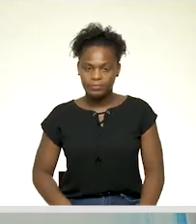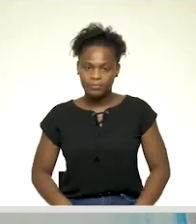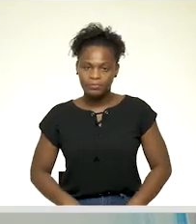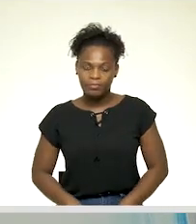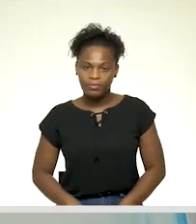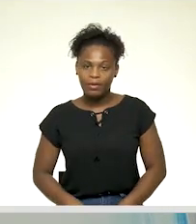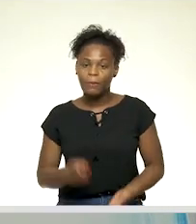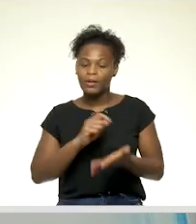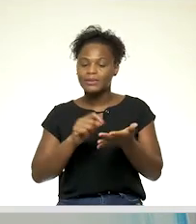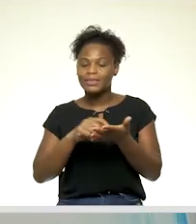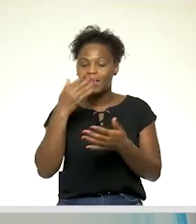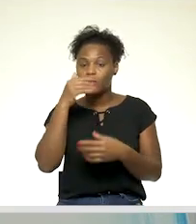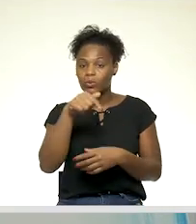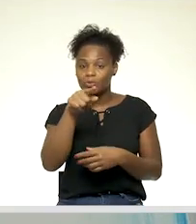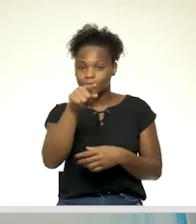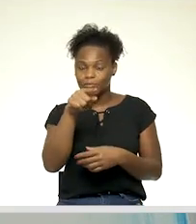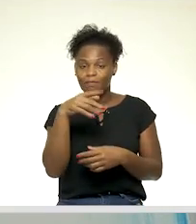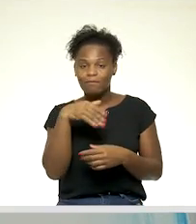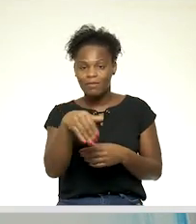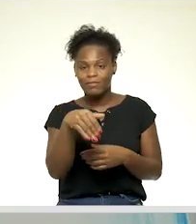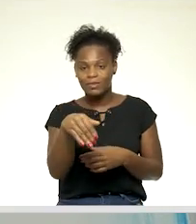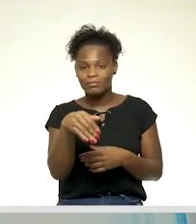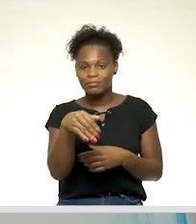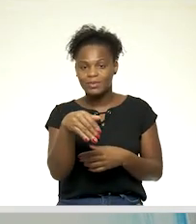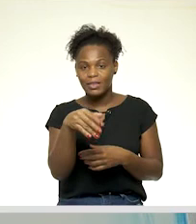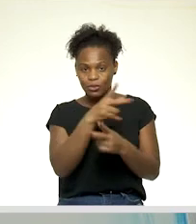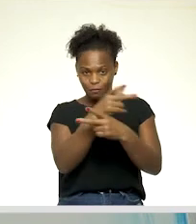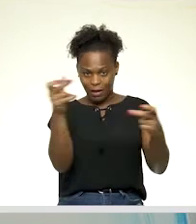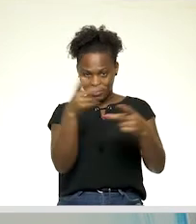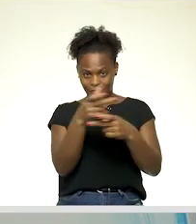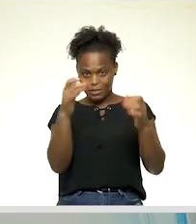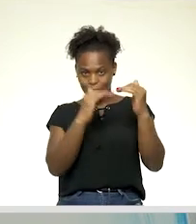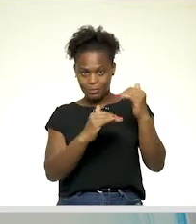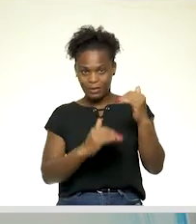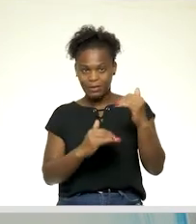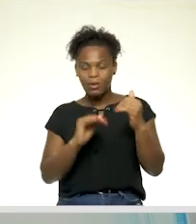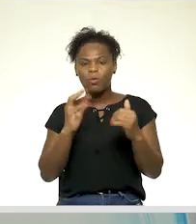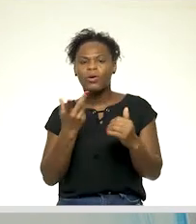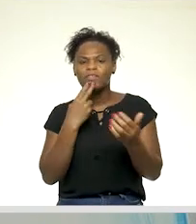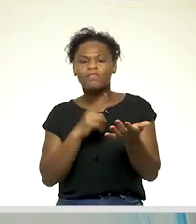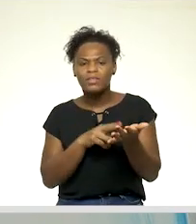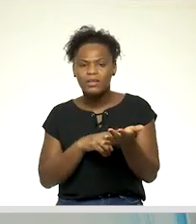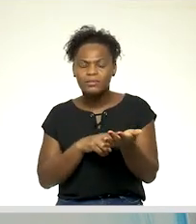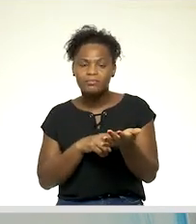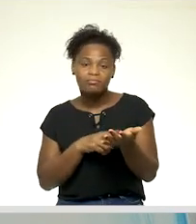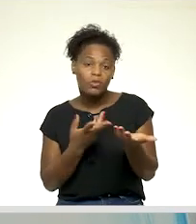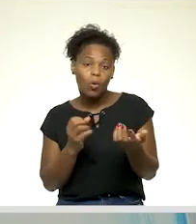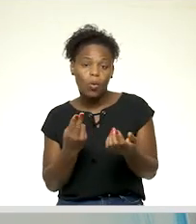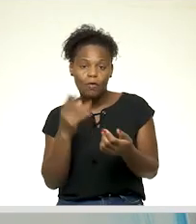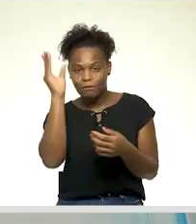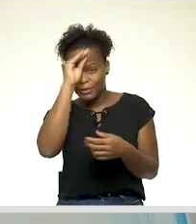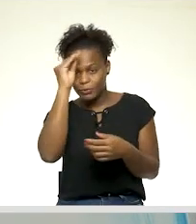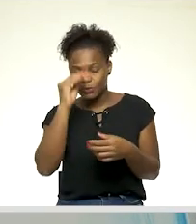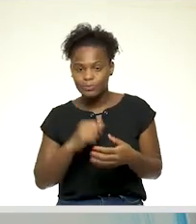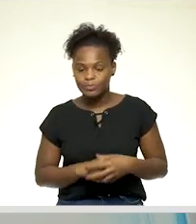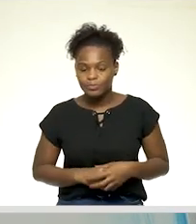No exercício de hoje, vocês vão assinalar das afirmações quais é que são verdadeiras ou